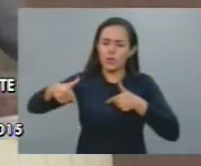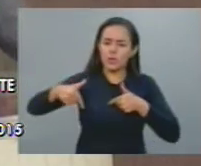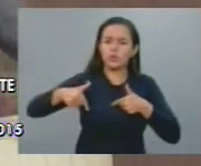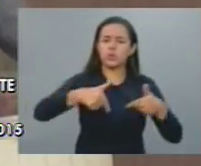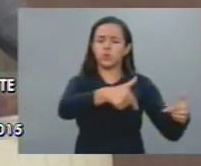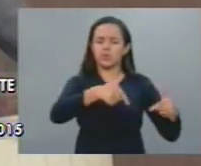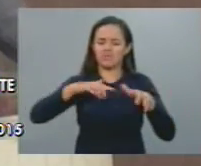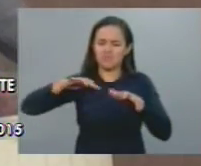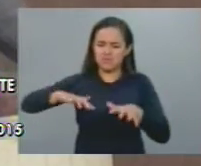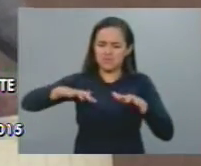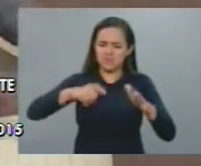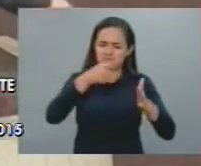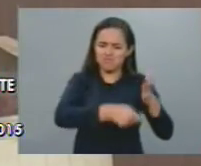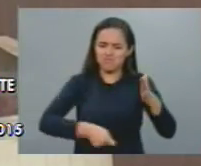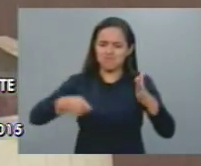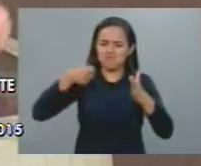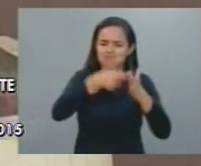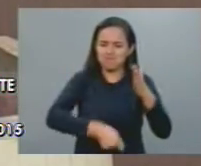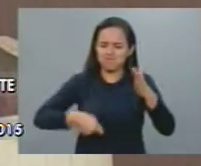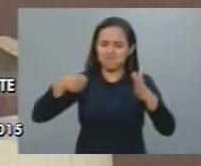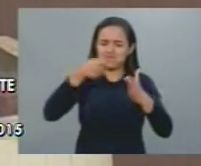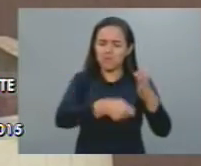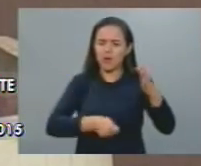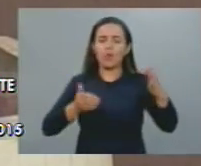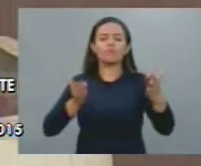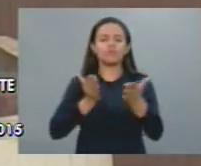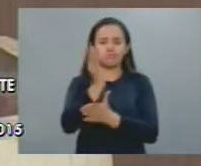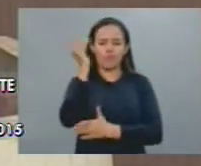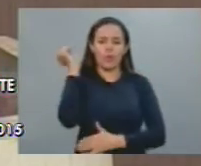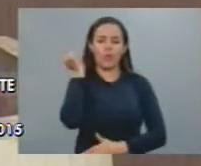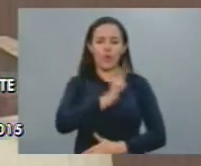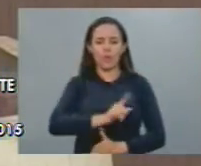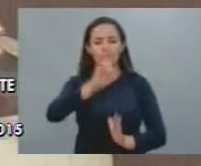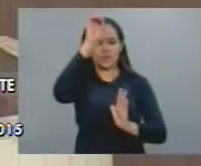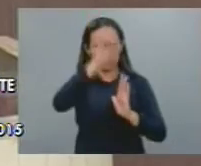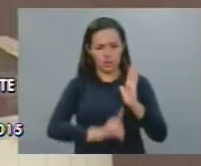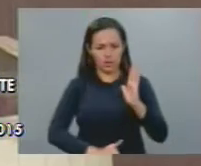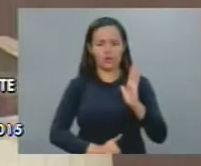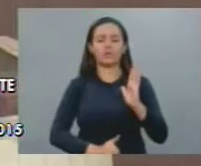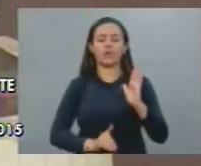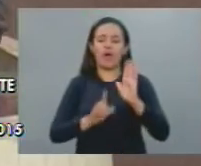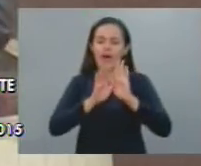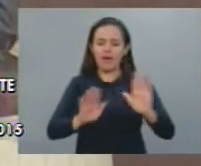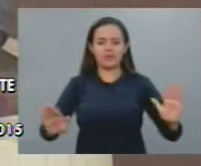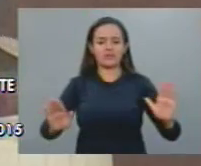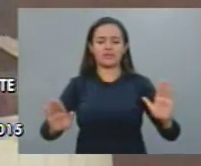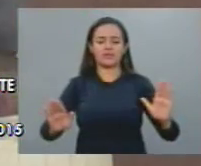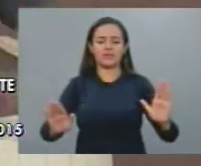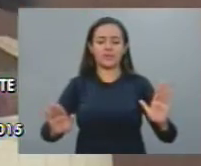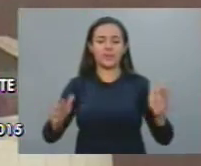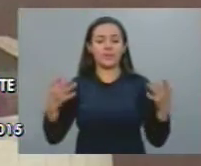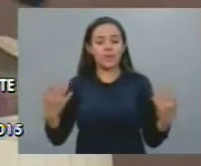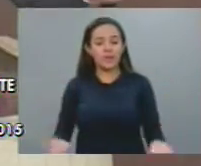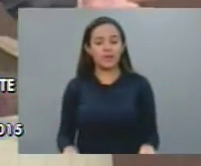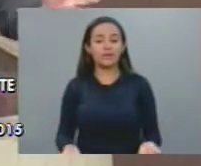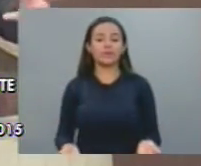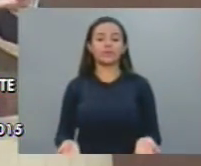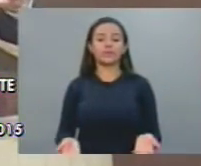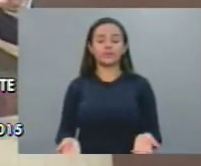sim, no nosso mandato, a luta dos direitos humanos, na